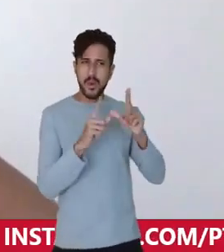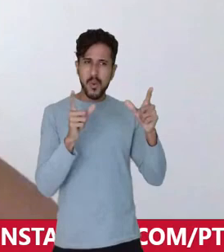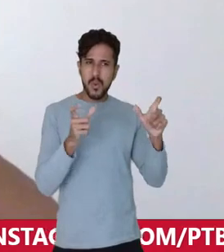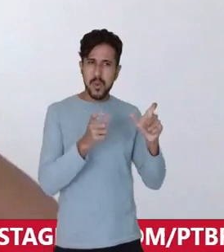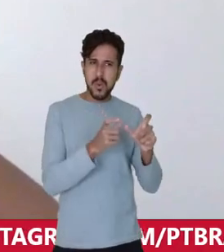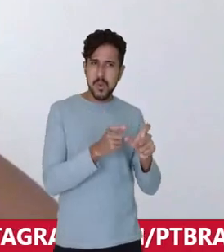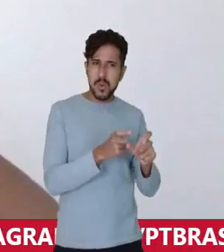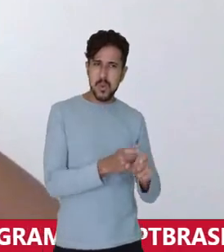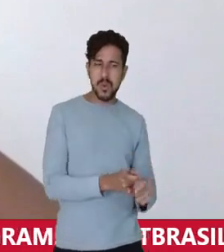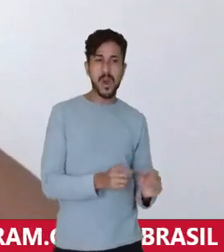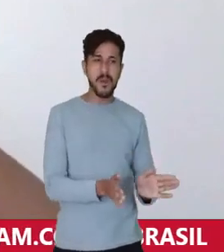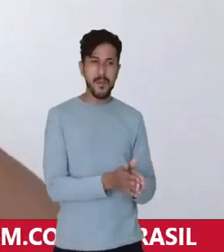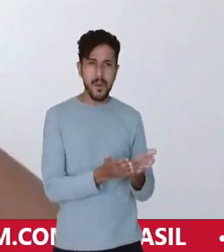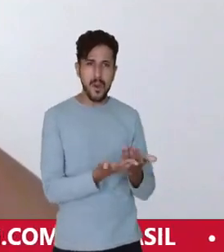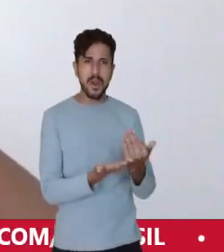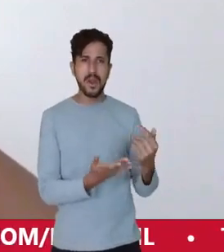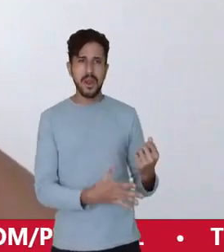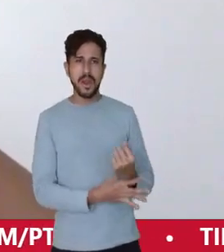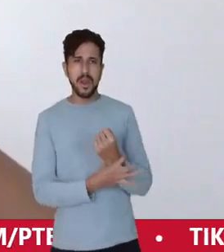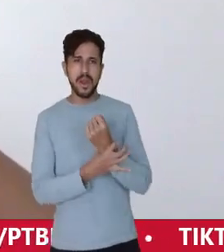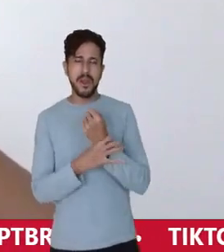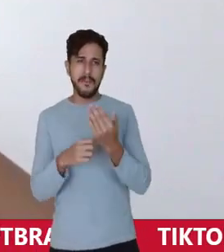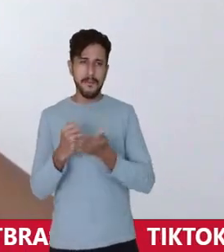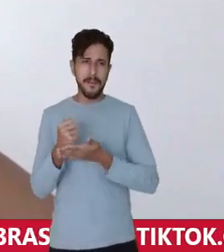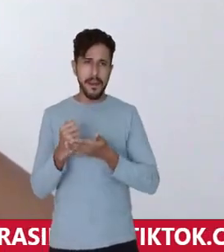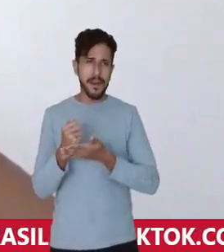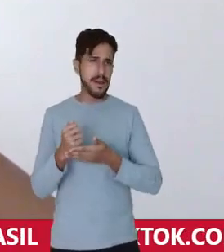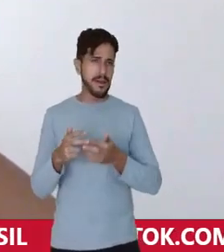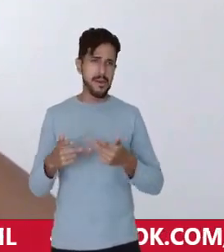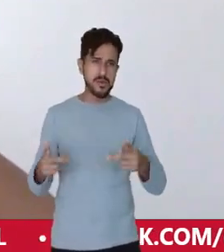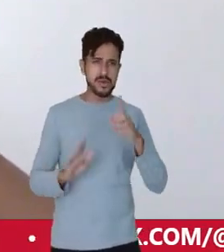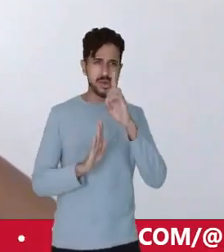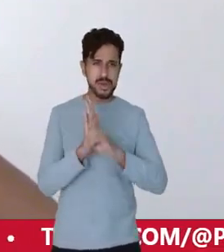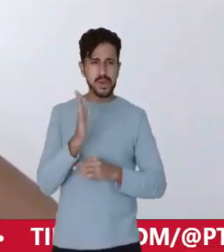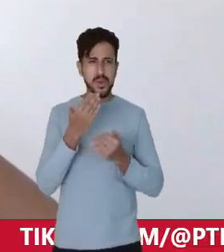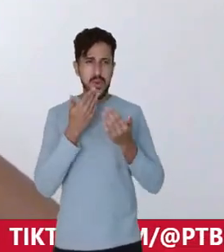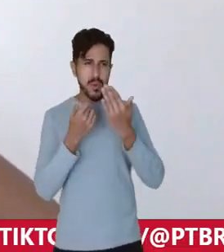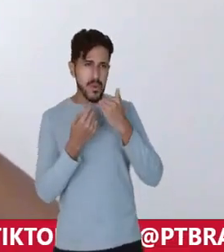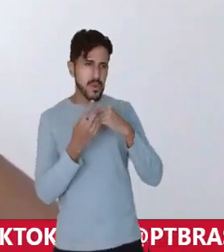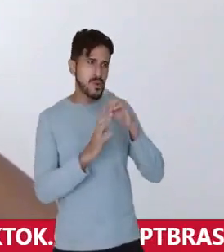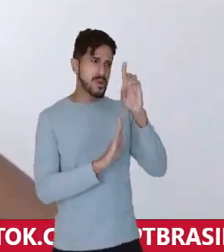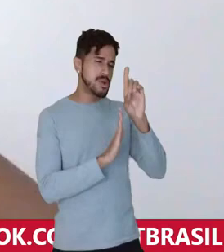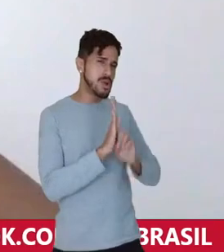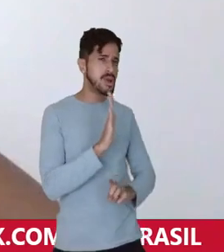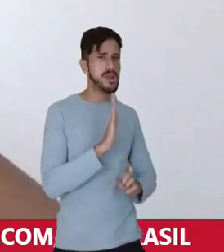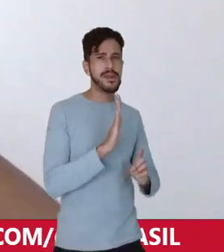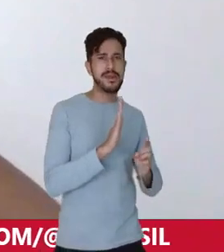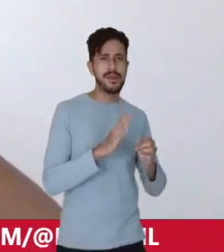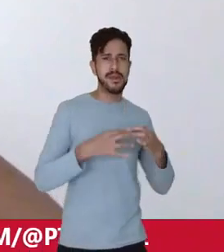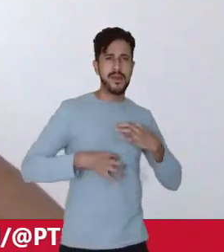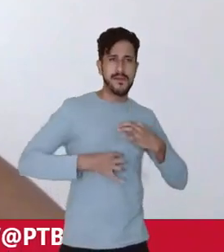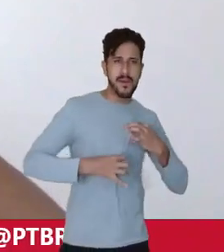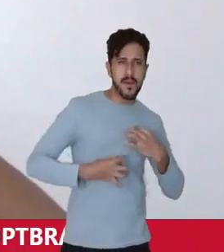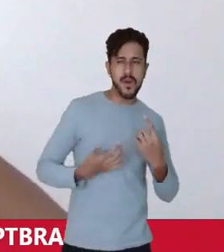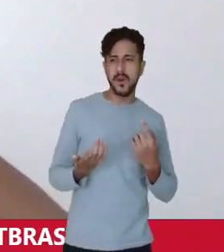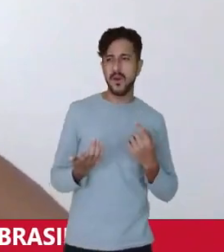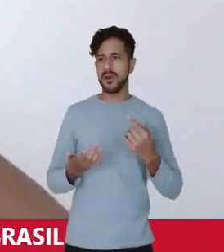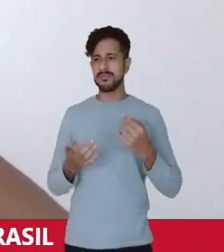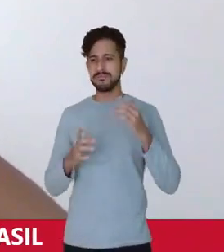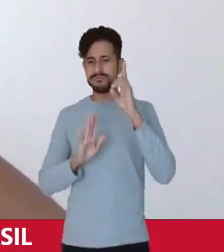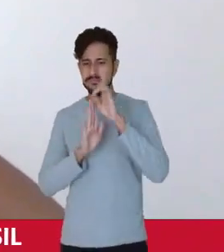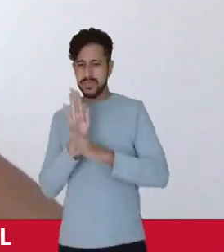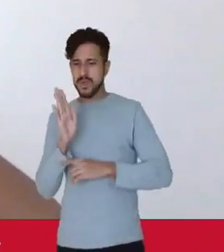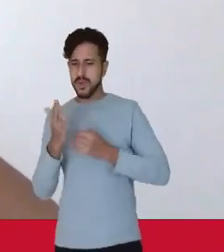diminuição da pobreza, assegurando os básicos as mesmas, né, o direito a comer, o direito a vestir, o direito a se